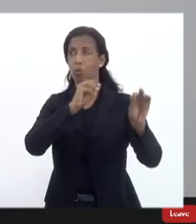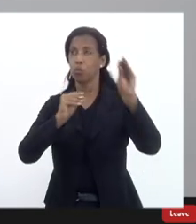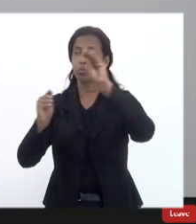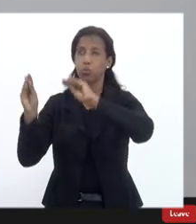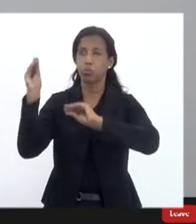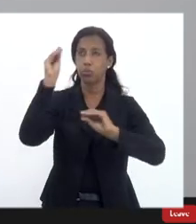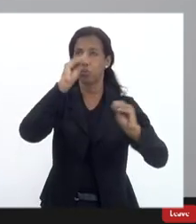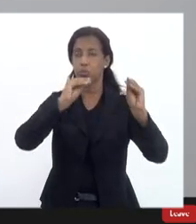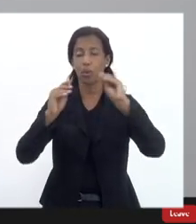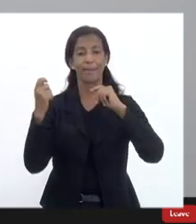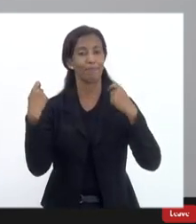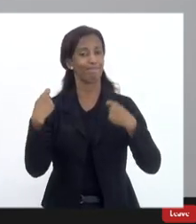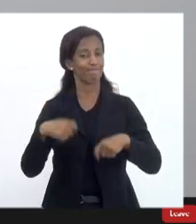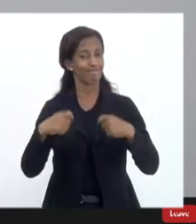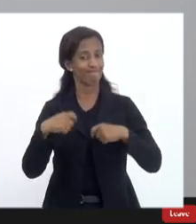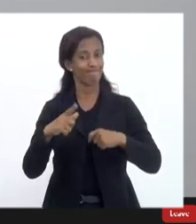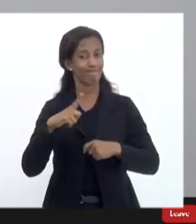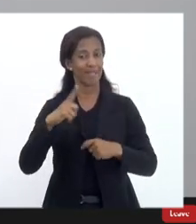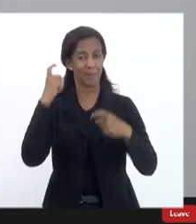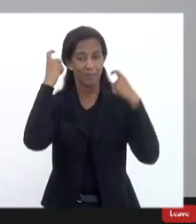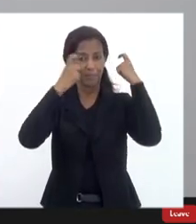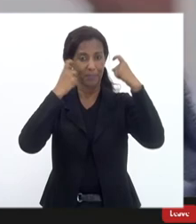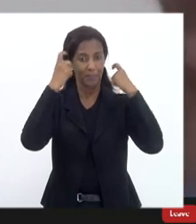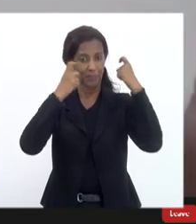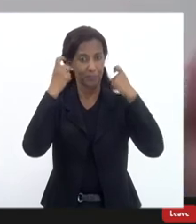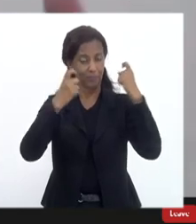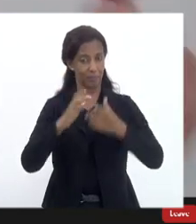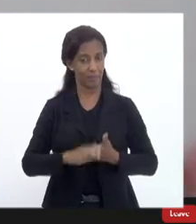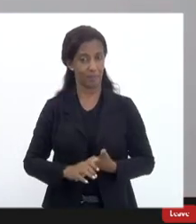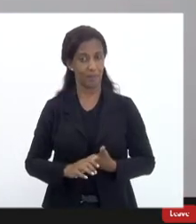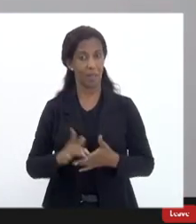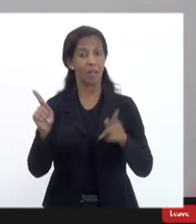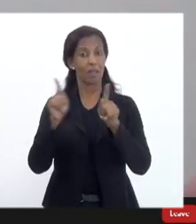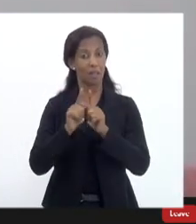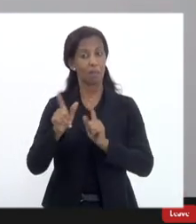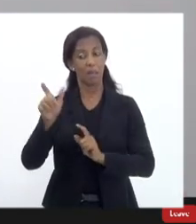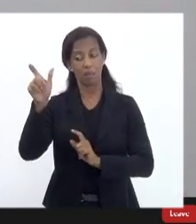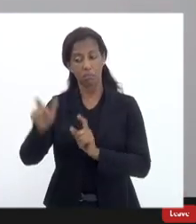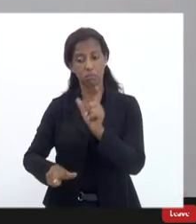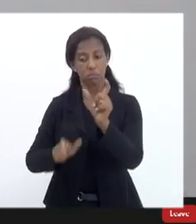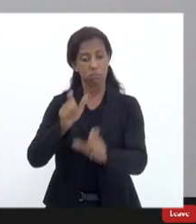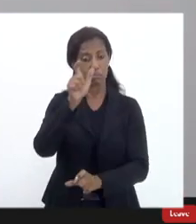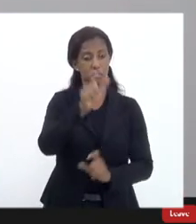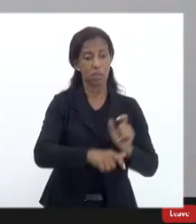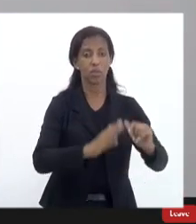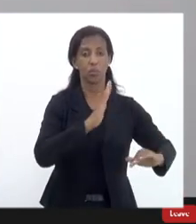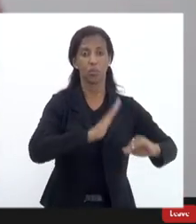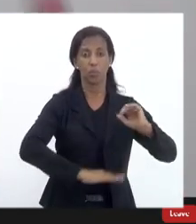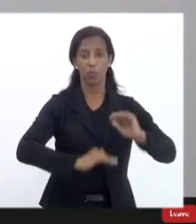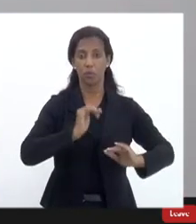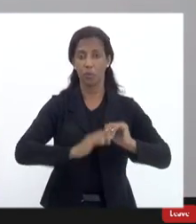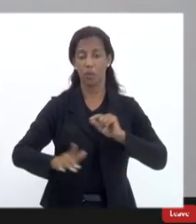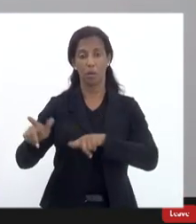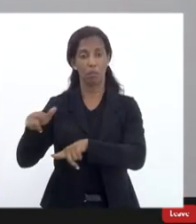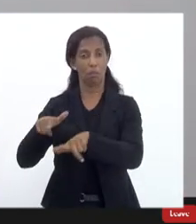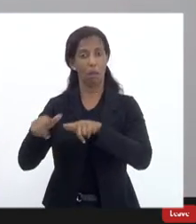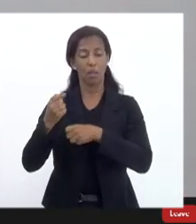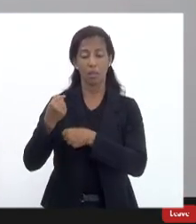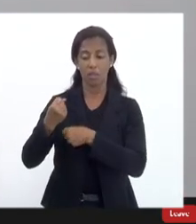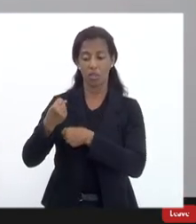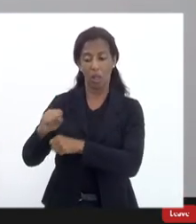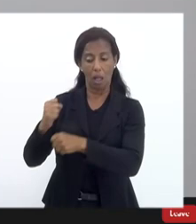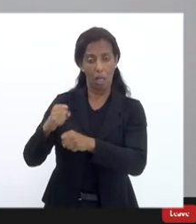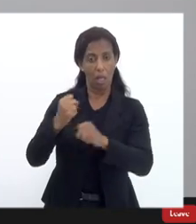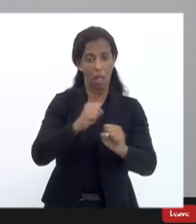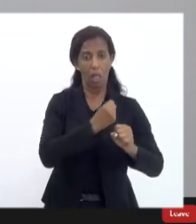é preciso levar em conta isso com muita prioridade. Infraestrutura de pessoal, né, de pessoal, seja a questão da limpeza. Eu